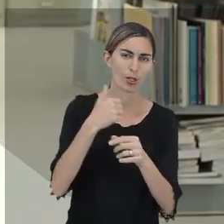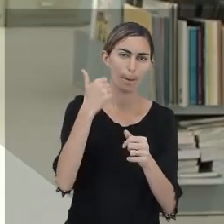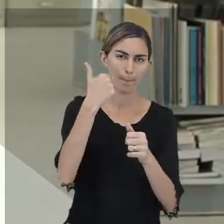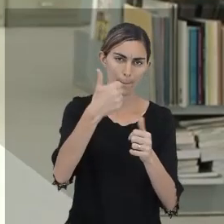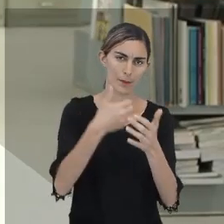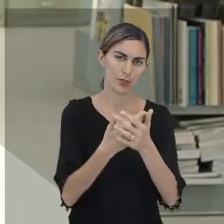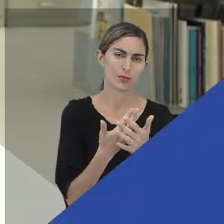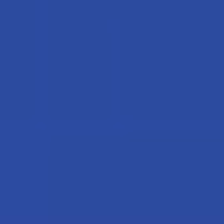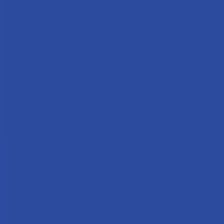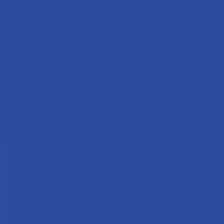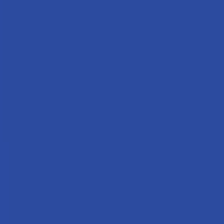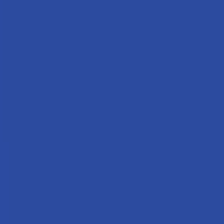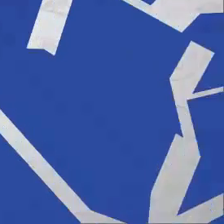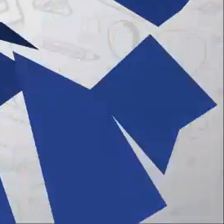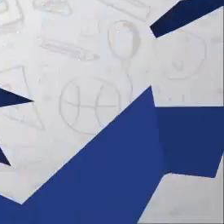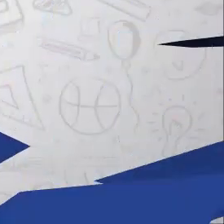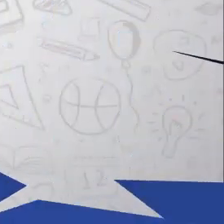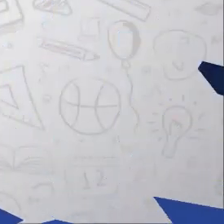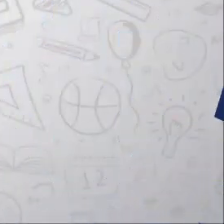próxima aula